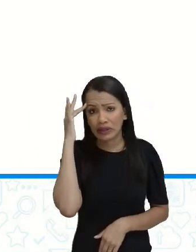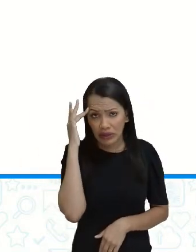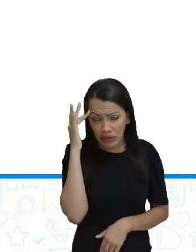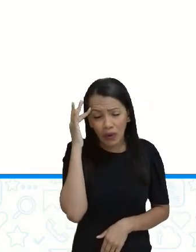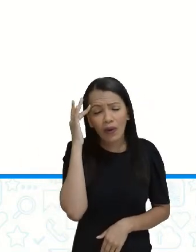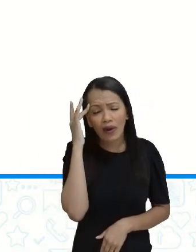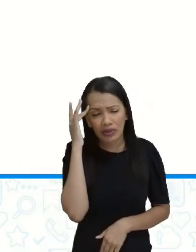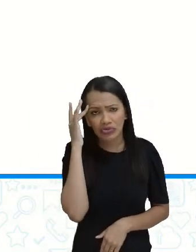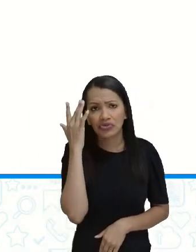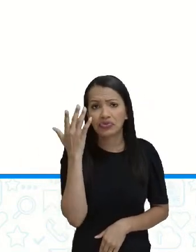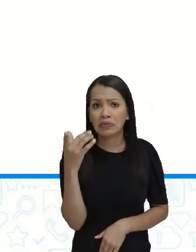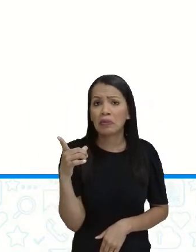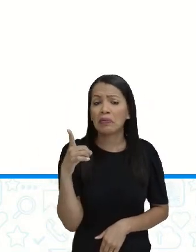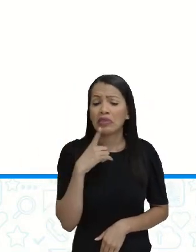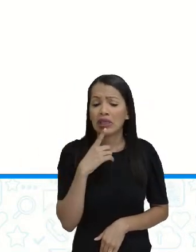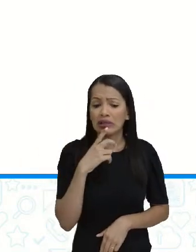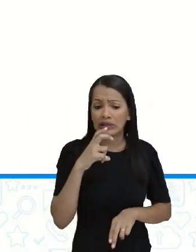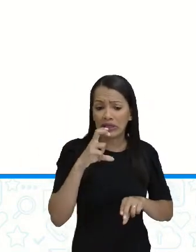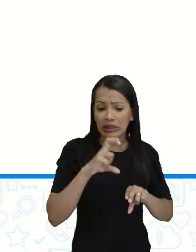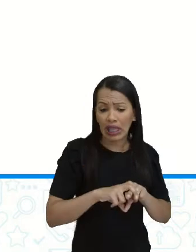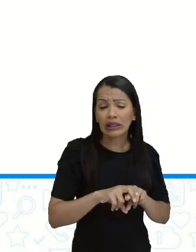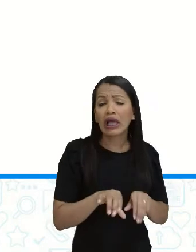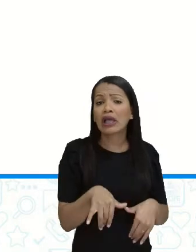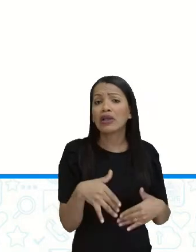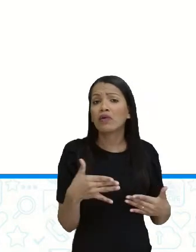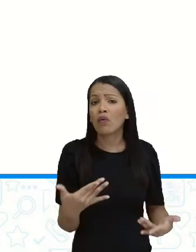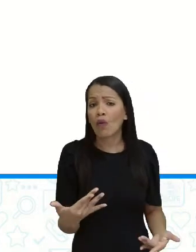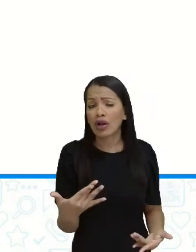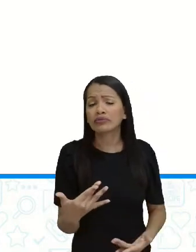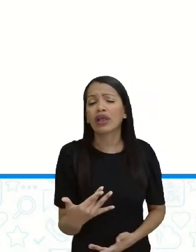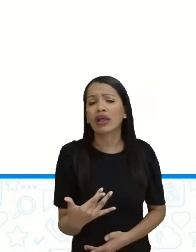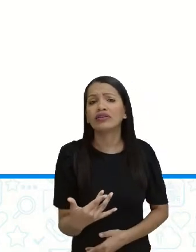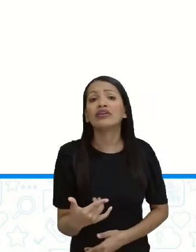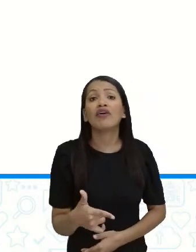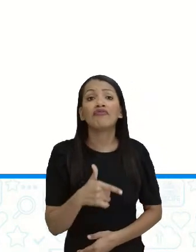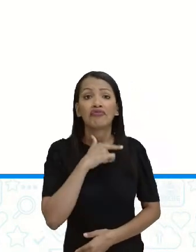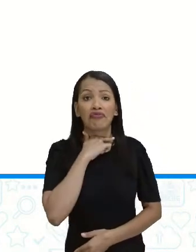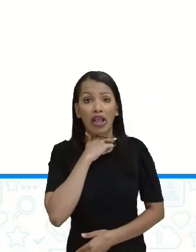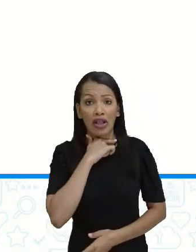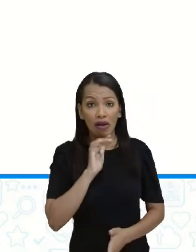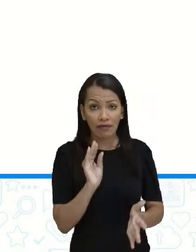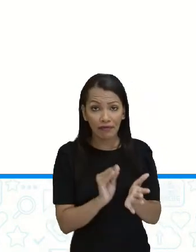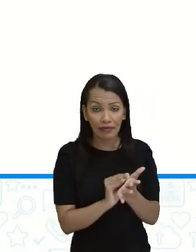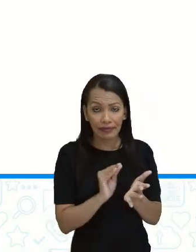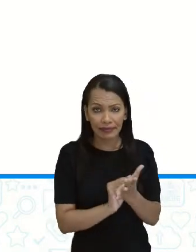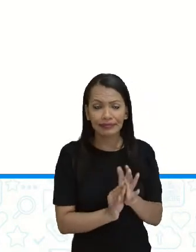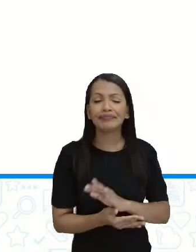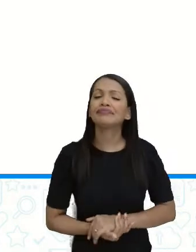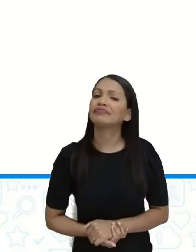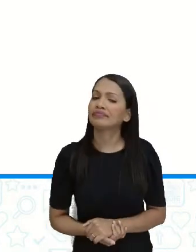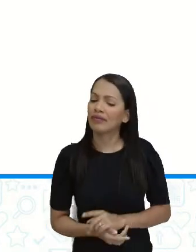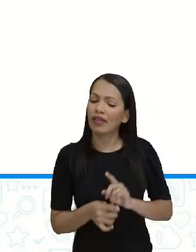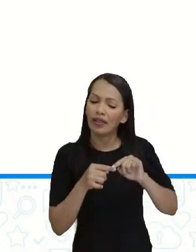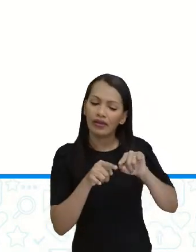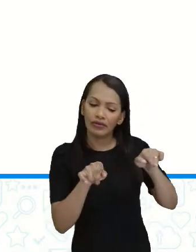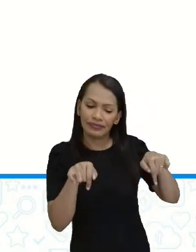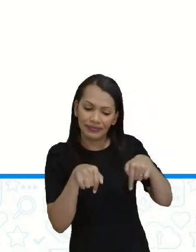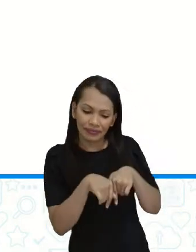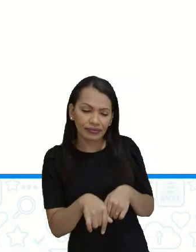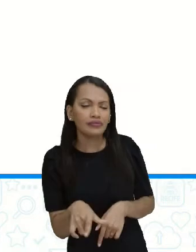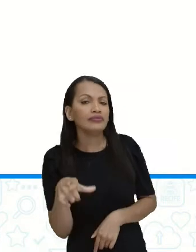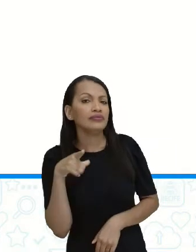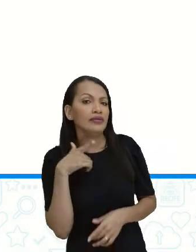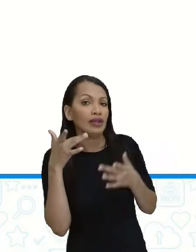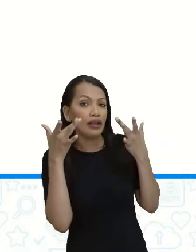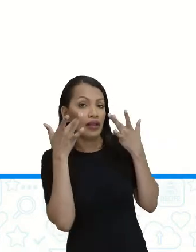recomendação. Que maravilha. Mas realmente a segunda leitura faz a diferença. Vamos lá. No teatro tem 15